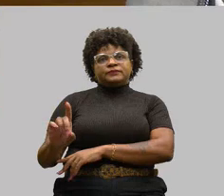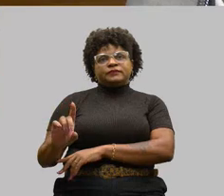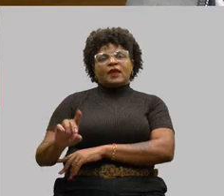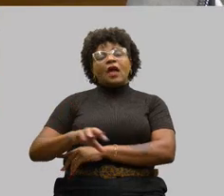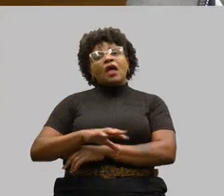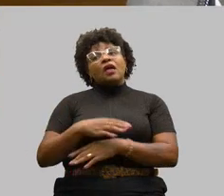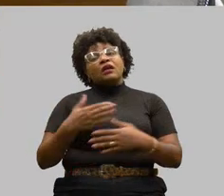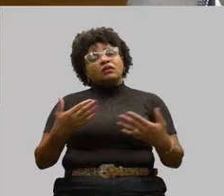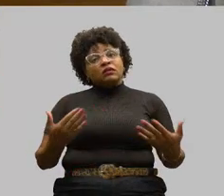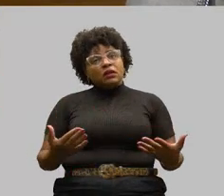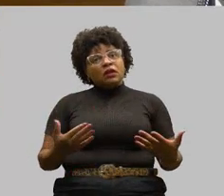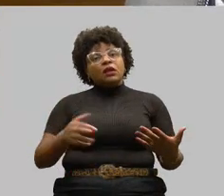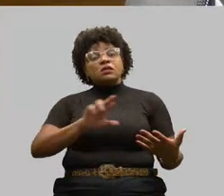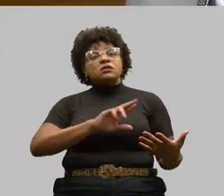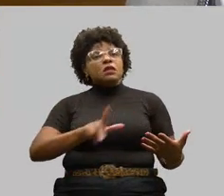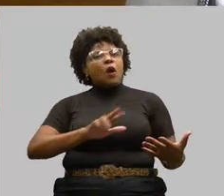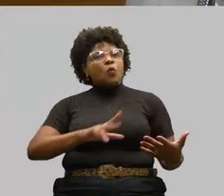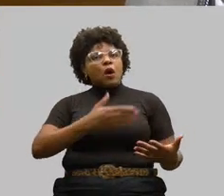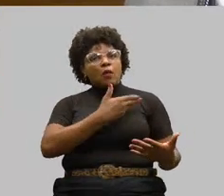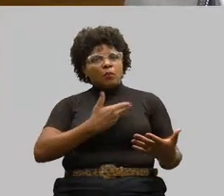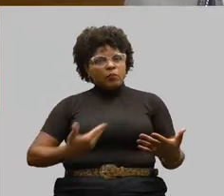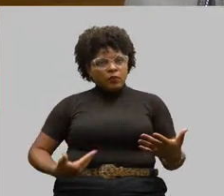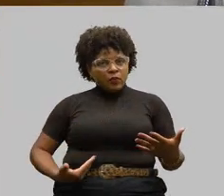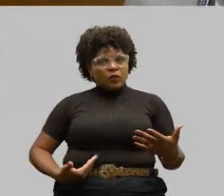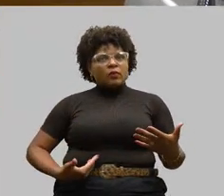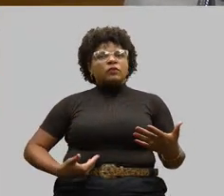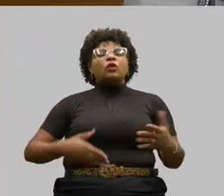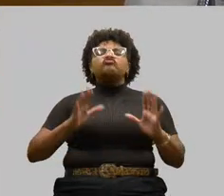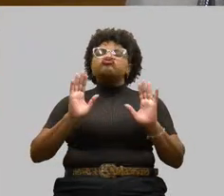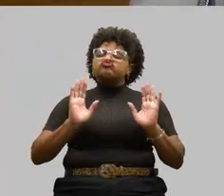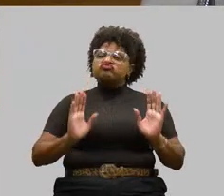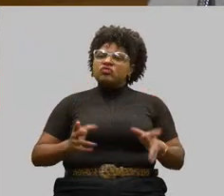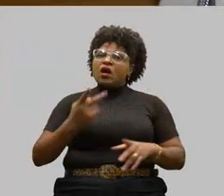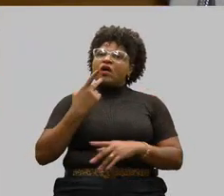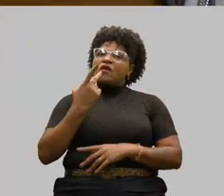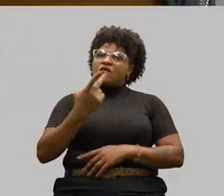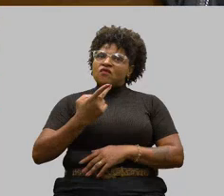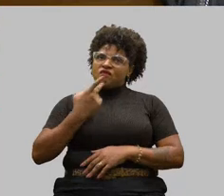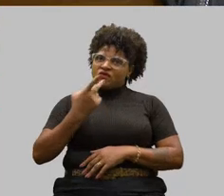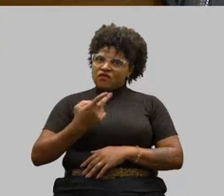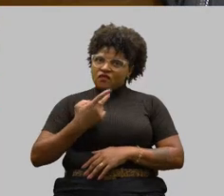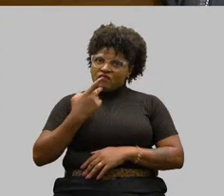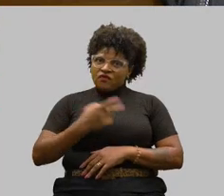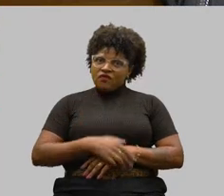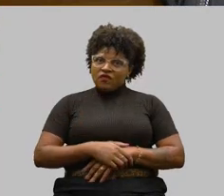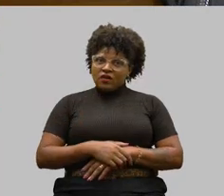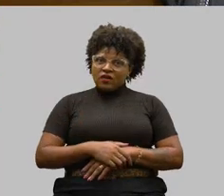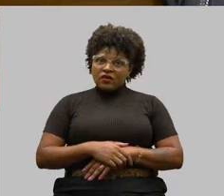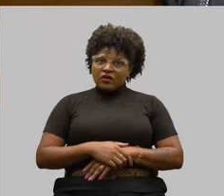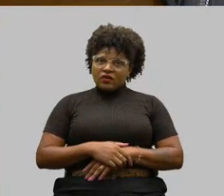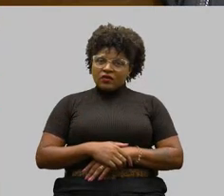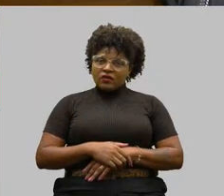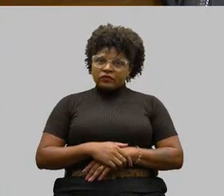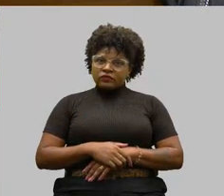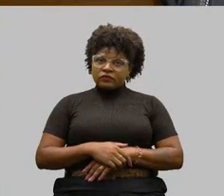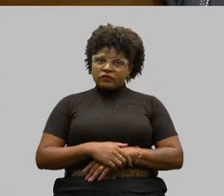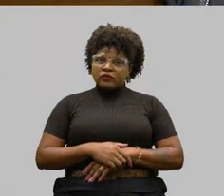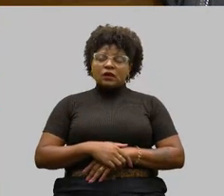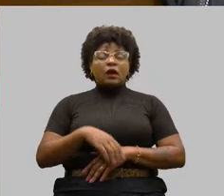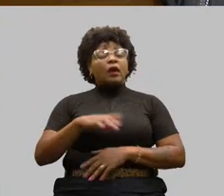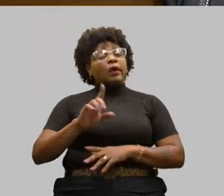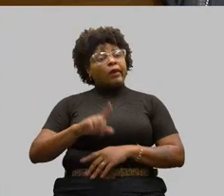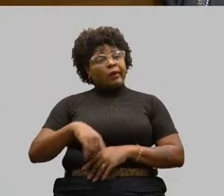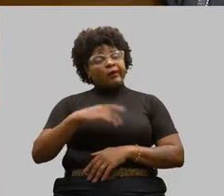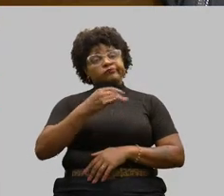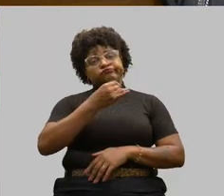administração pública tema que já foi abordado pelo nosso ilustre Desembargador e que disse que é um problema que